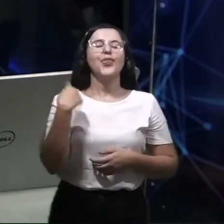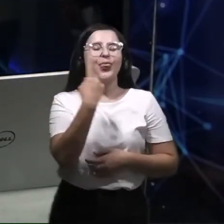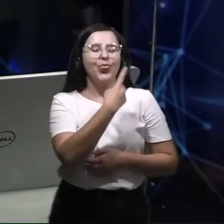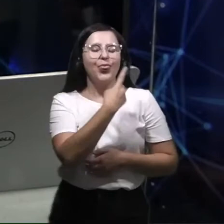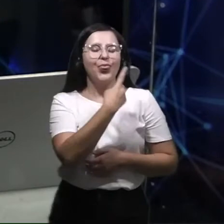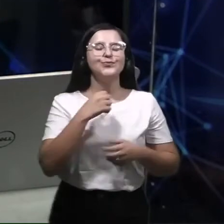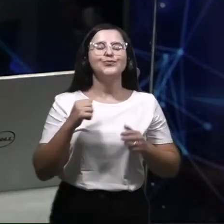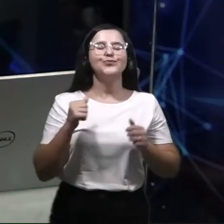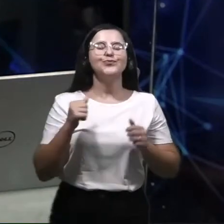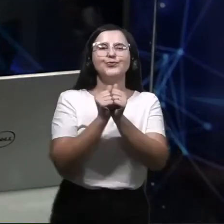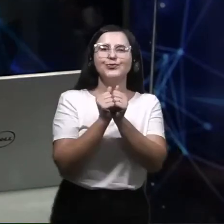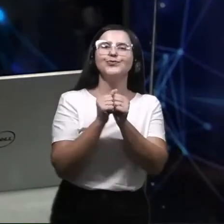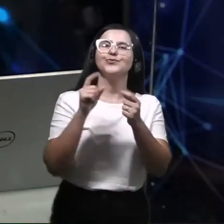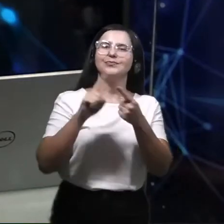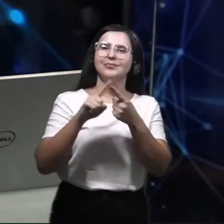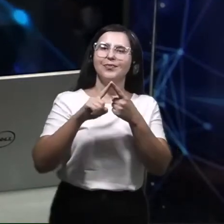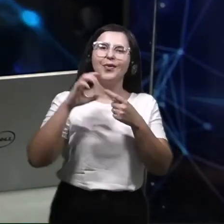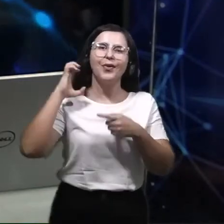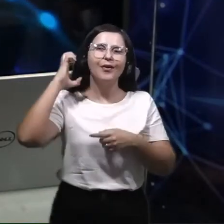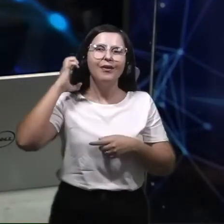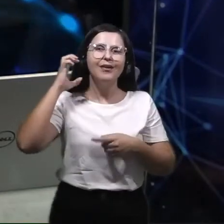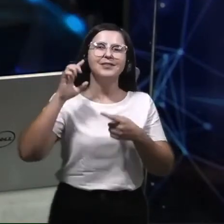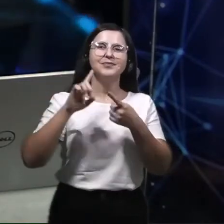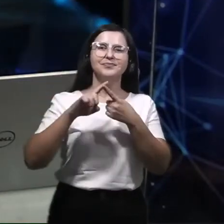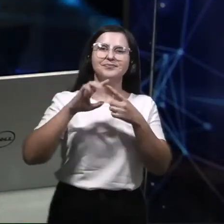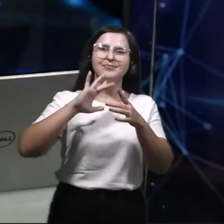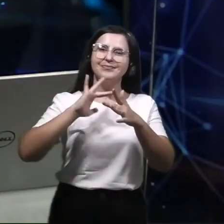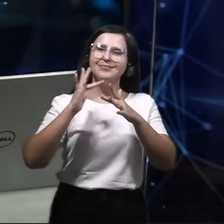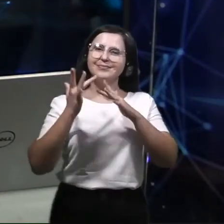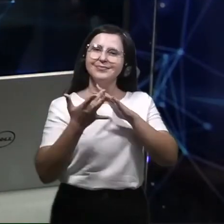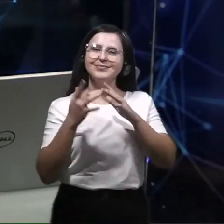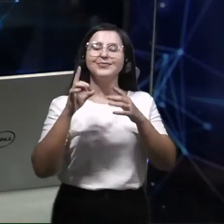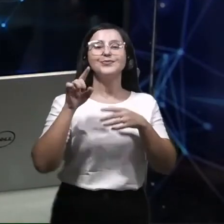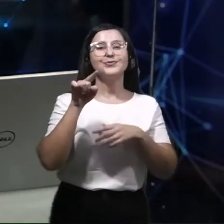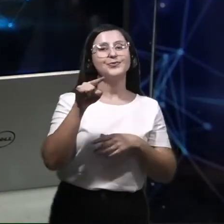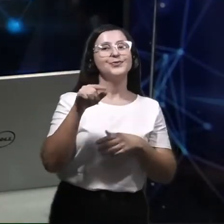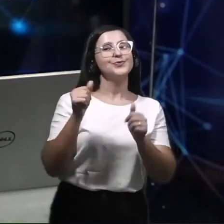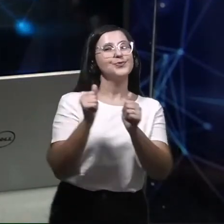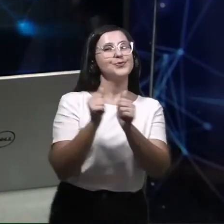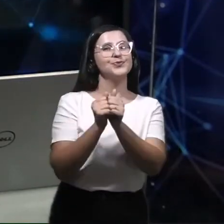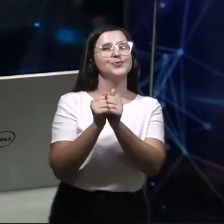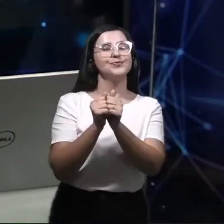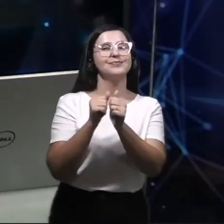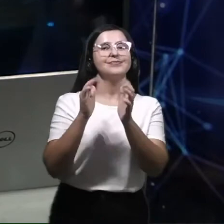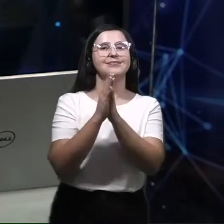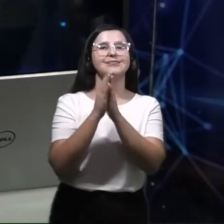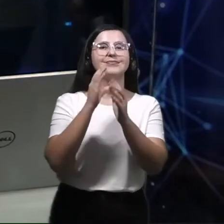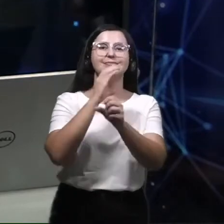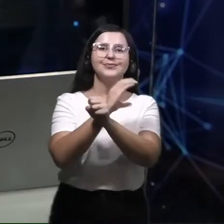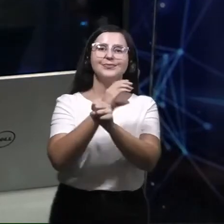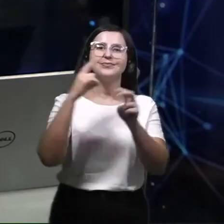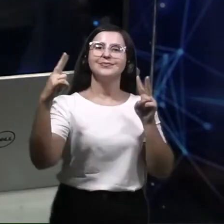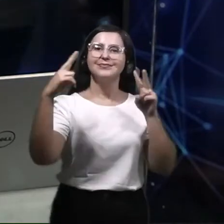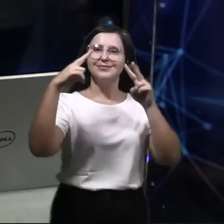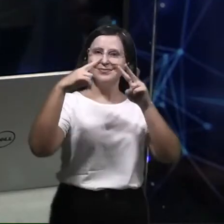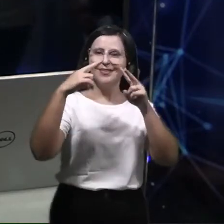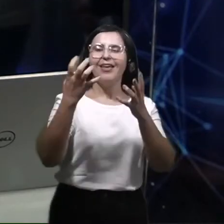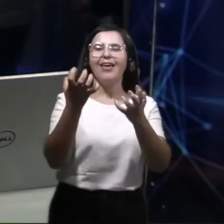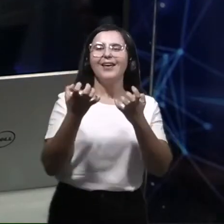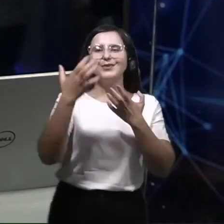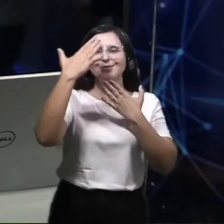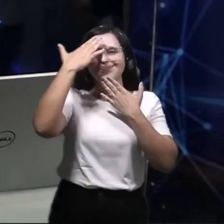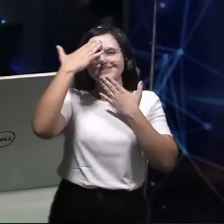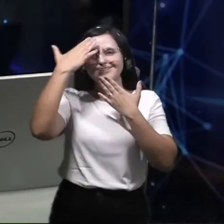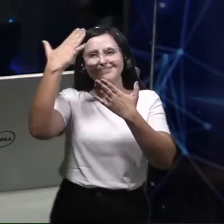das emissoras de rádio na cobertura das eleições 2020, ajudando você a escolher o seu candidato. Deixa eu fazer aqui uns